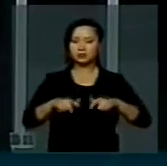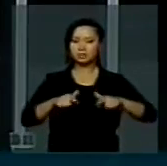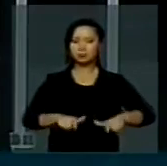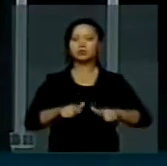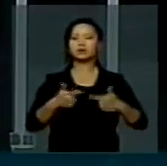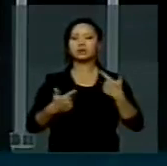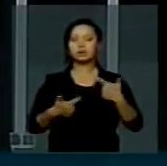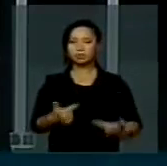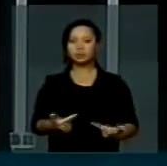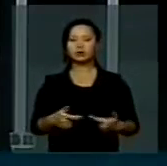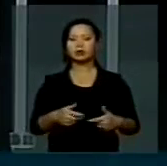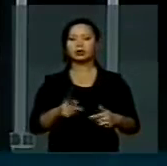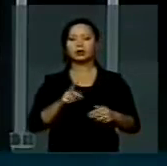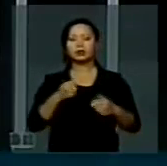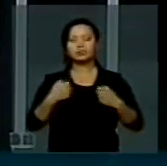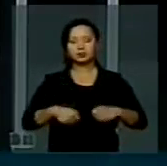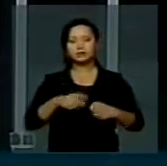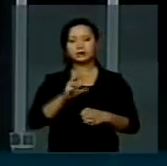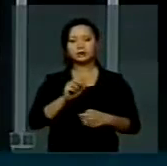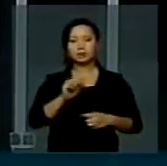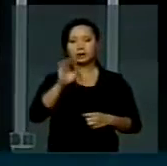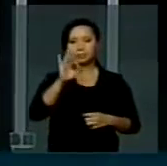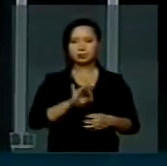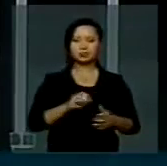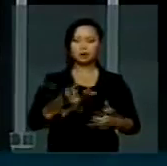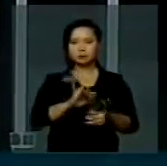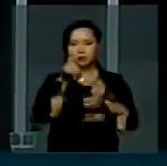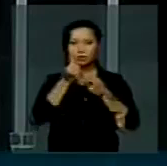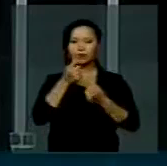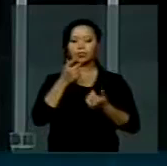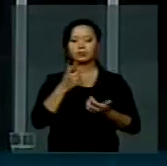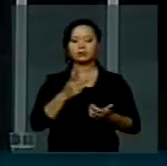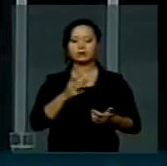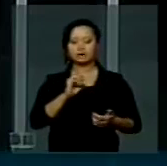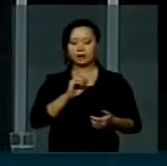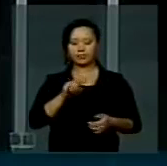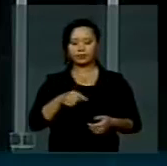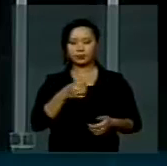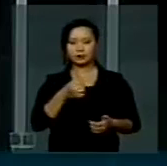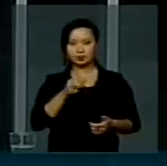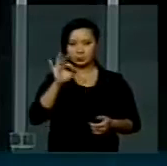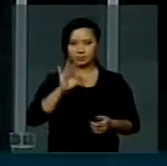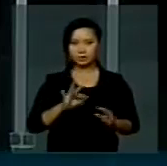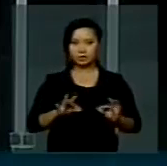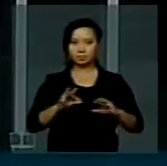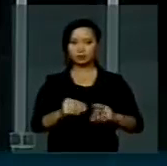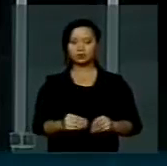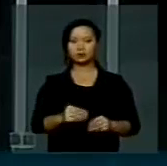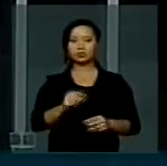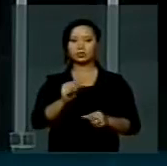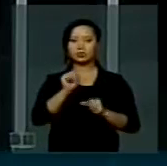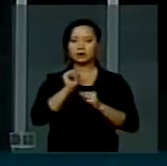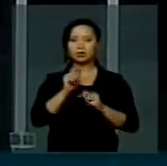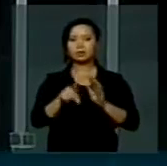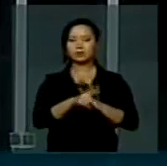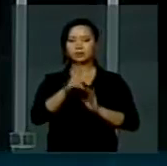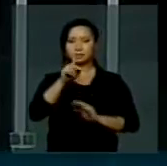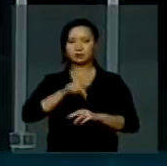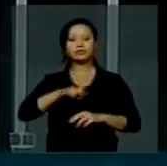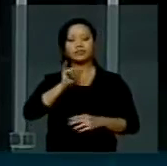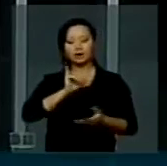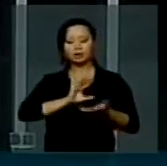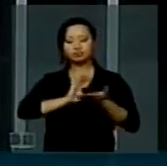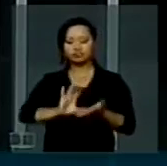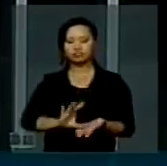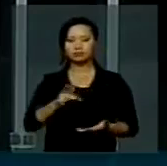sensibilidade para isso, 50% desses recursos, ou seja, 0,6% da receita corrente líquida do país, será para